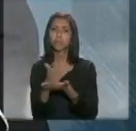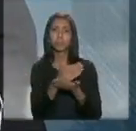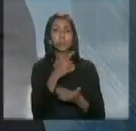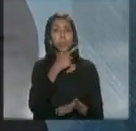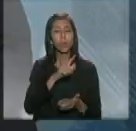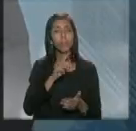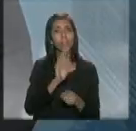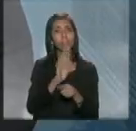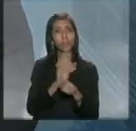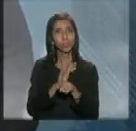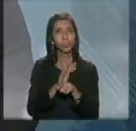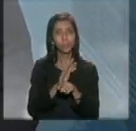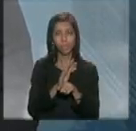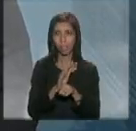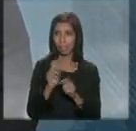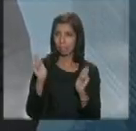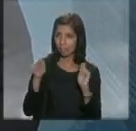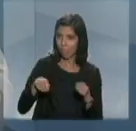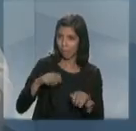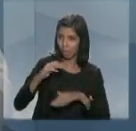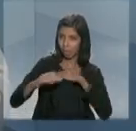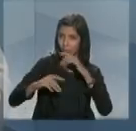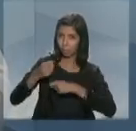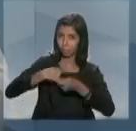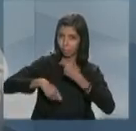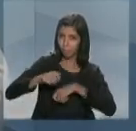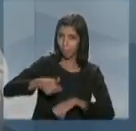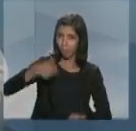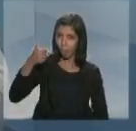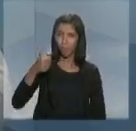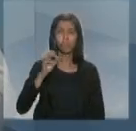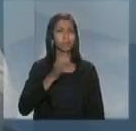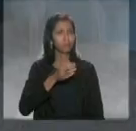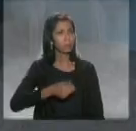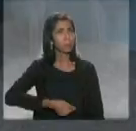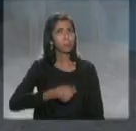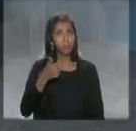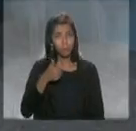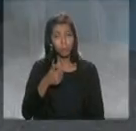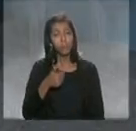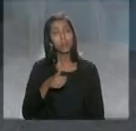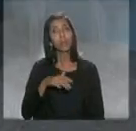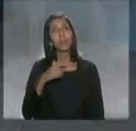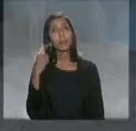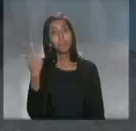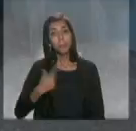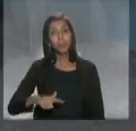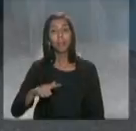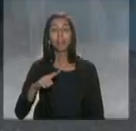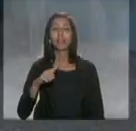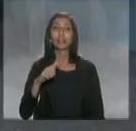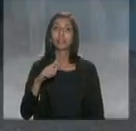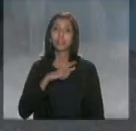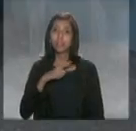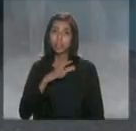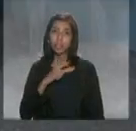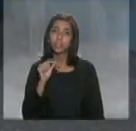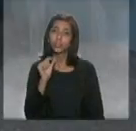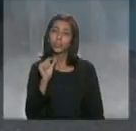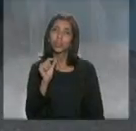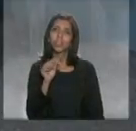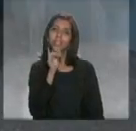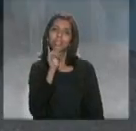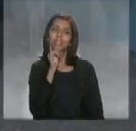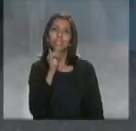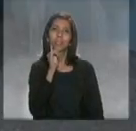arrecadação com a ajuda dessas ferramentas. Isso dá mais produtividade, né? Sim, muito mais produtividade. Além de tirar um